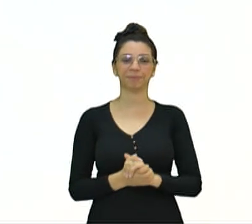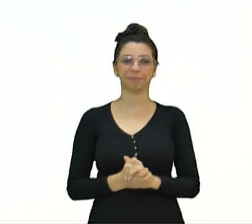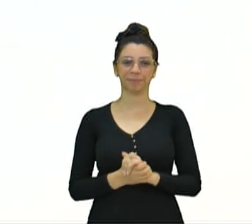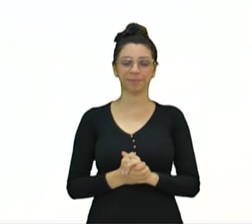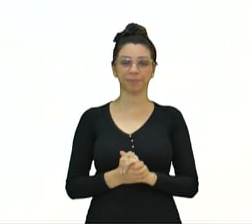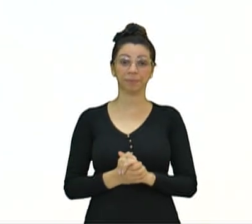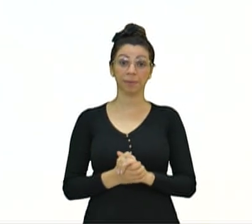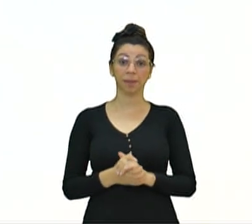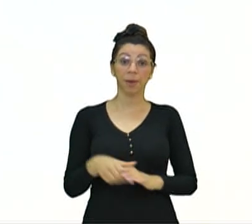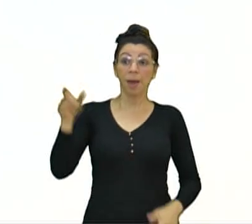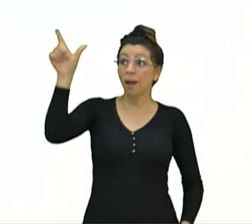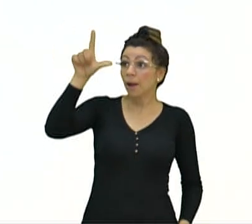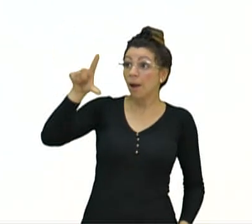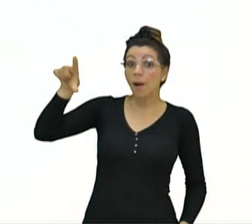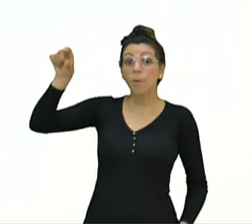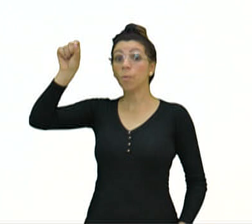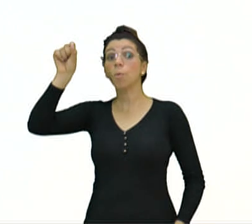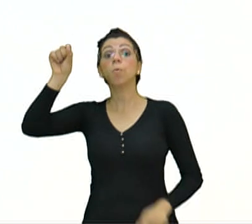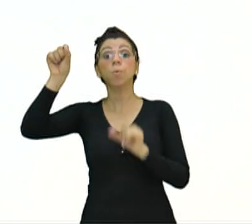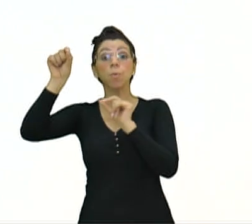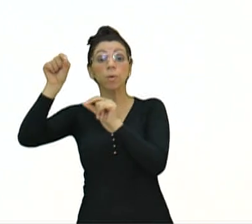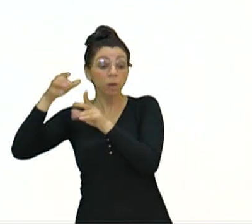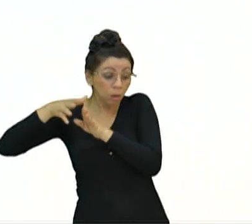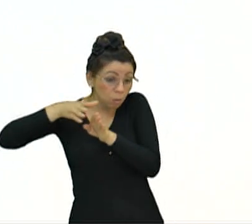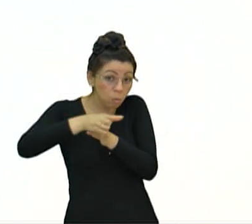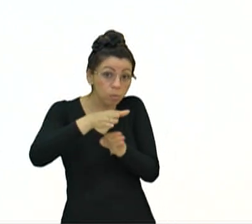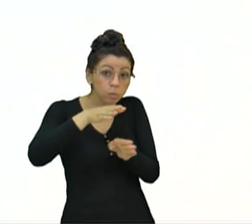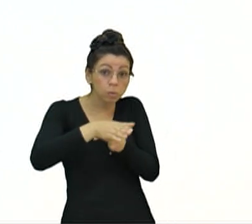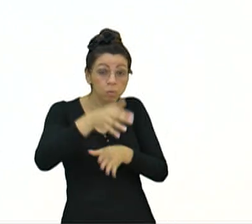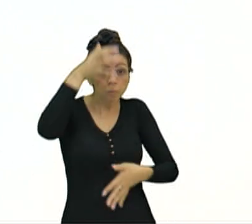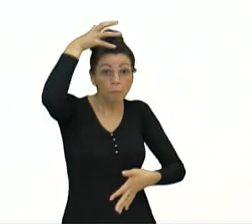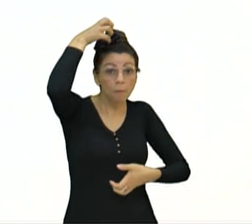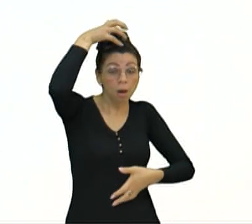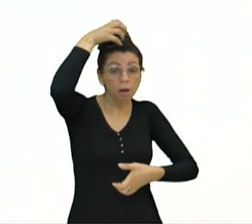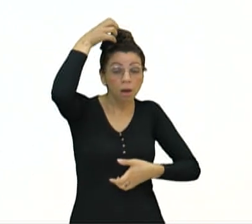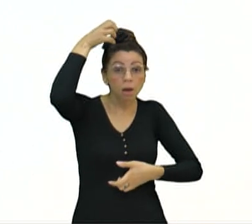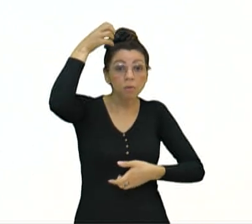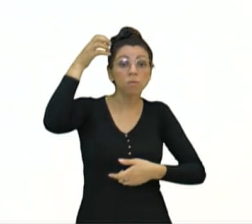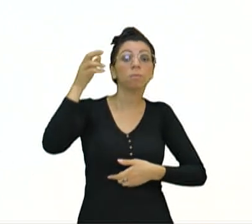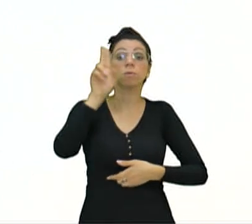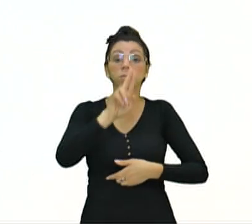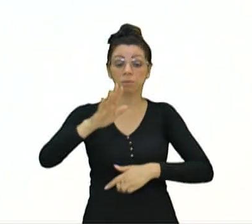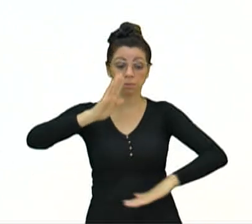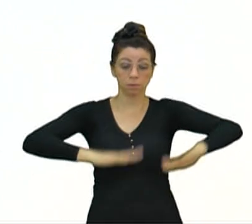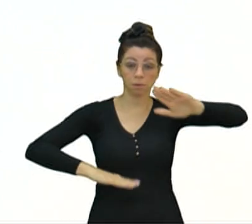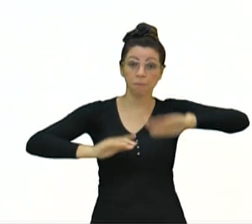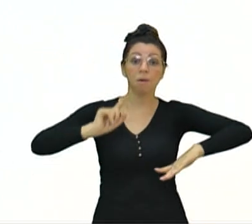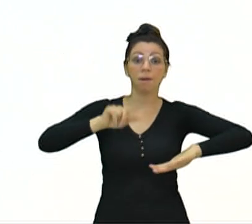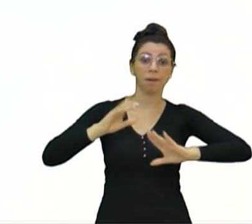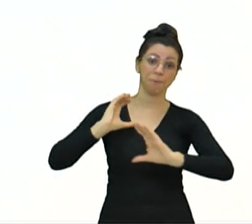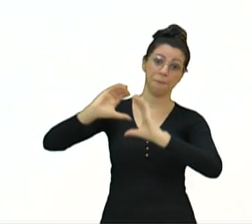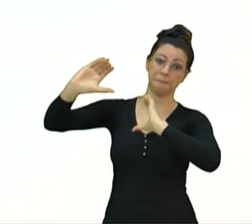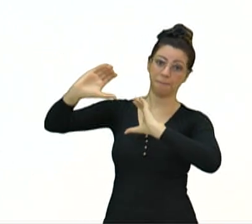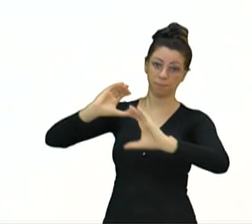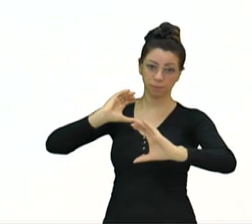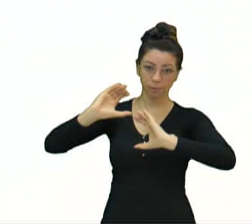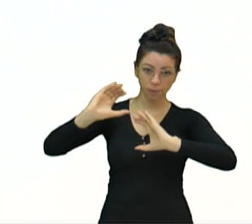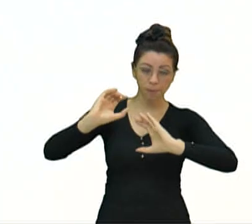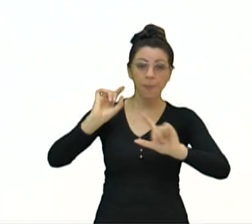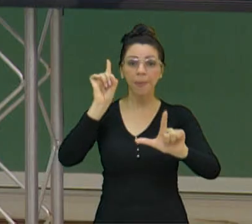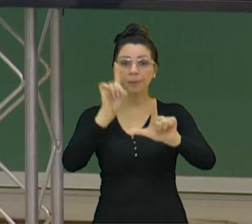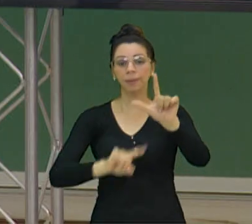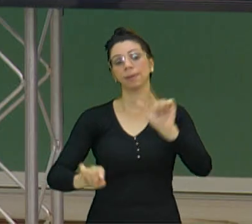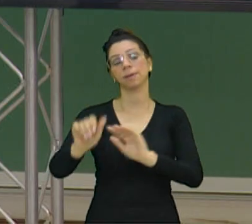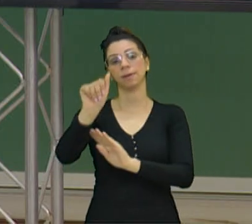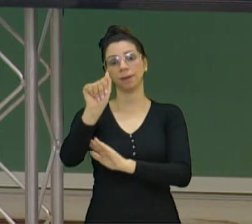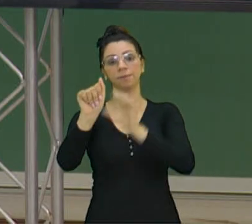Então a lua orientou o macaco a usar o tambor como meio de comunicação, que é a alternativa A.